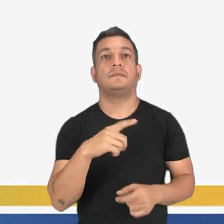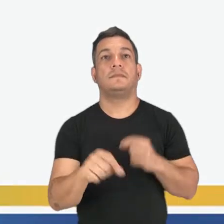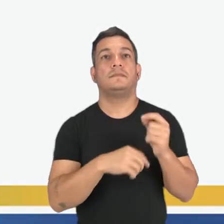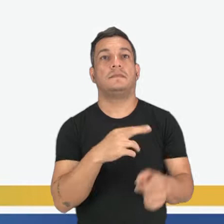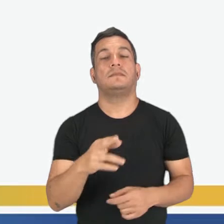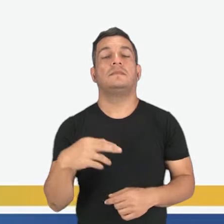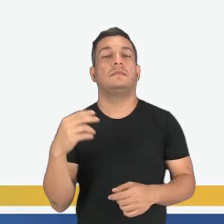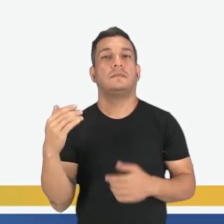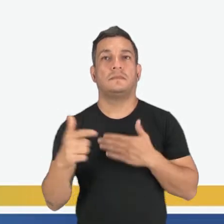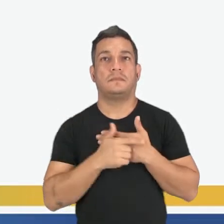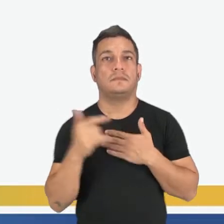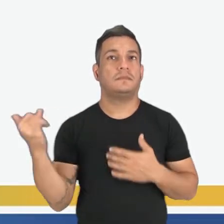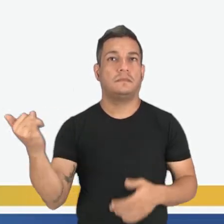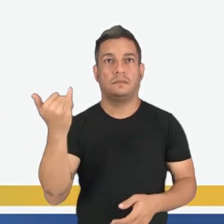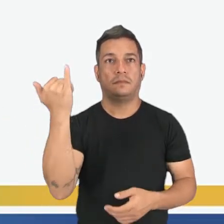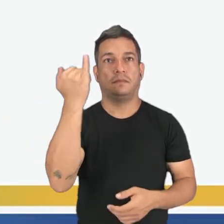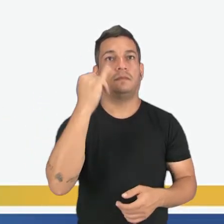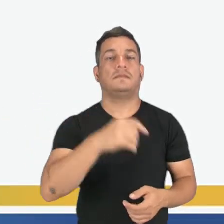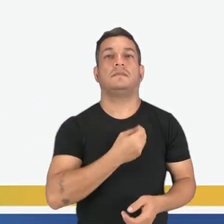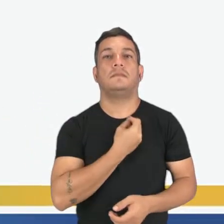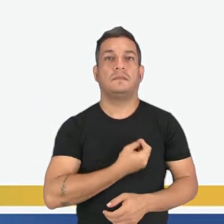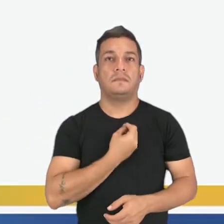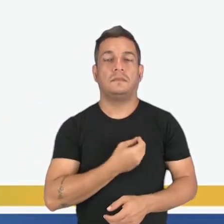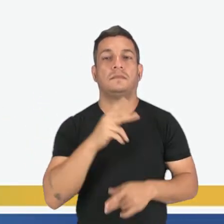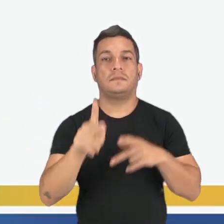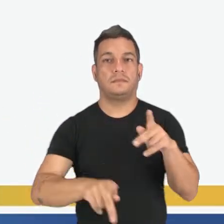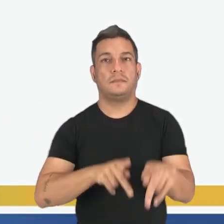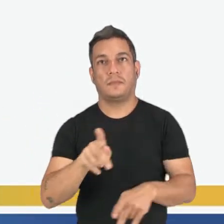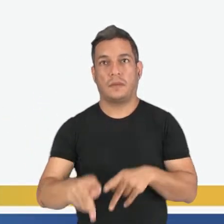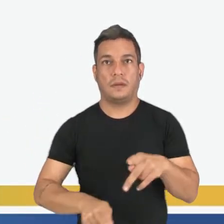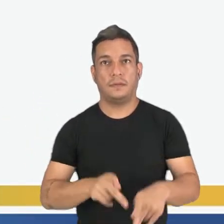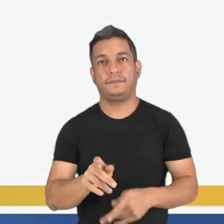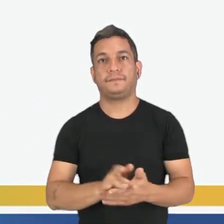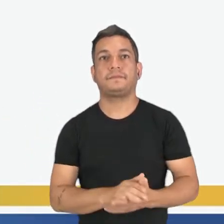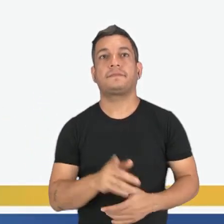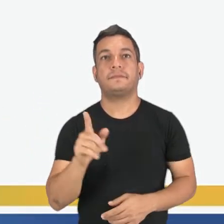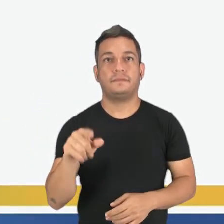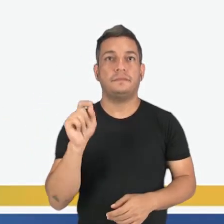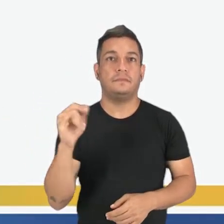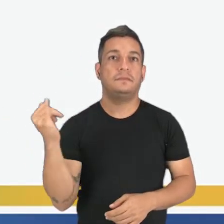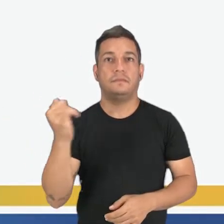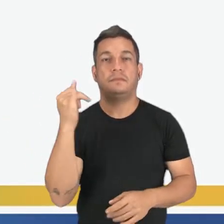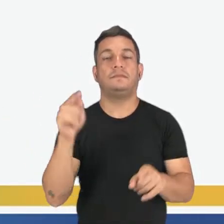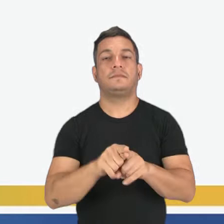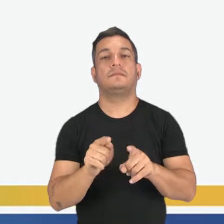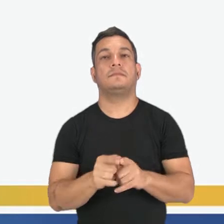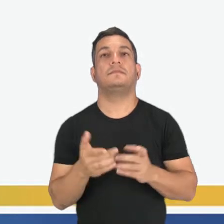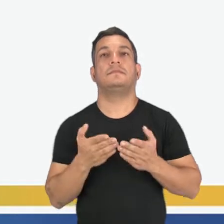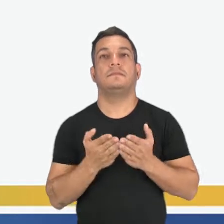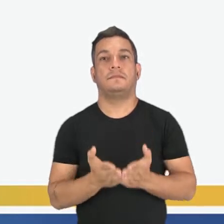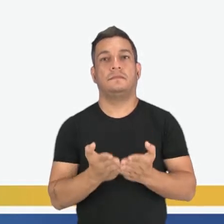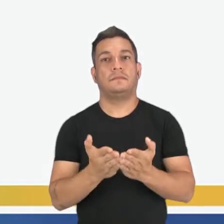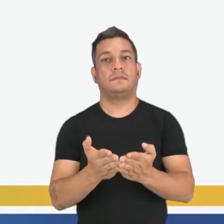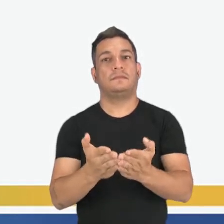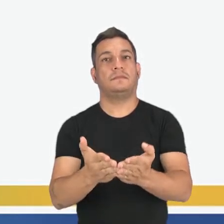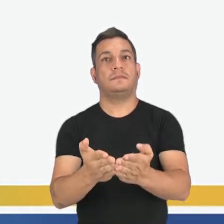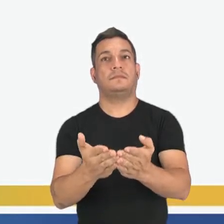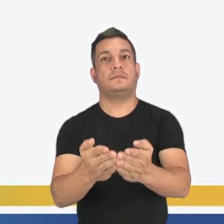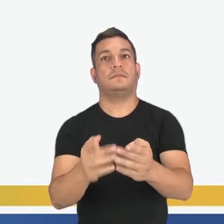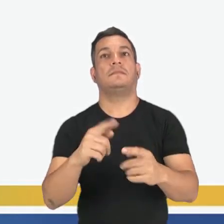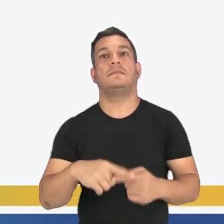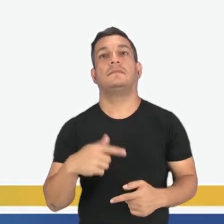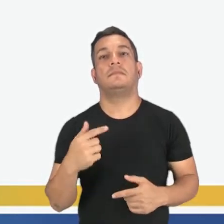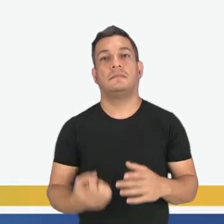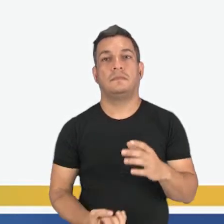papel muito importante na sobrevivência da população. Os rios são importantes para que, mesmo crianças,